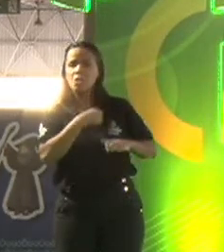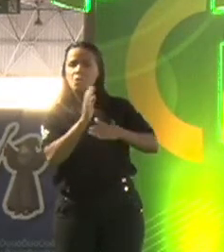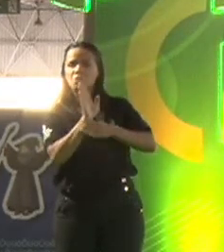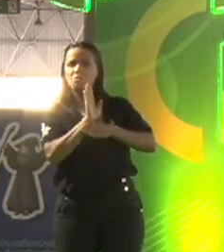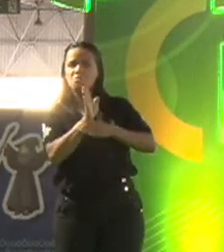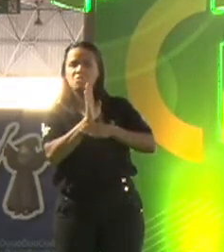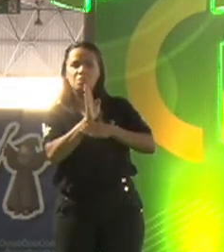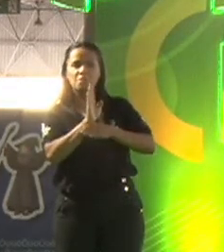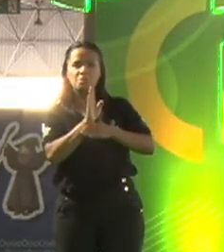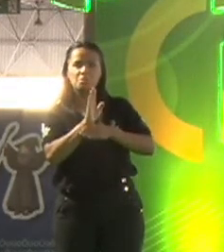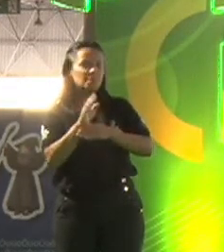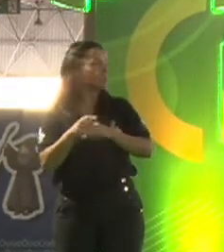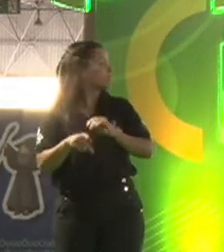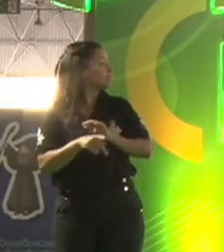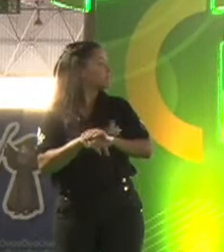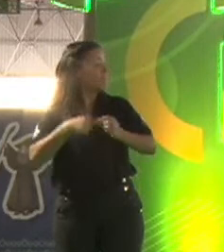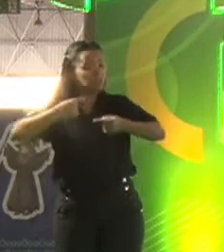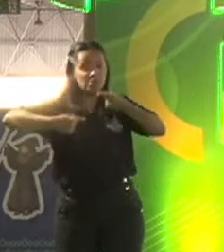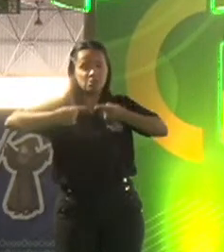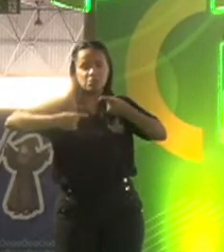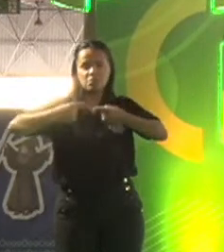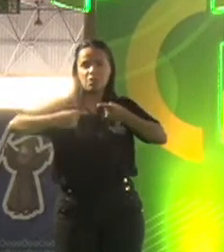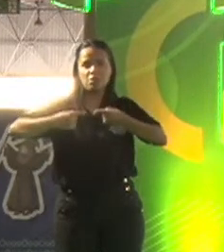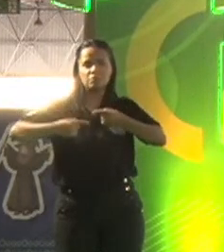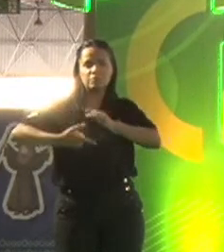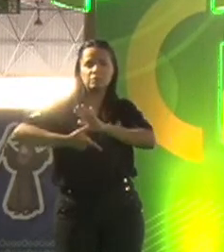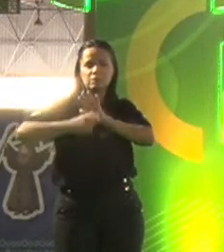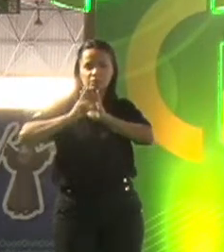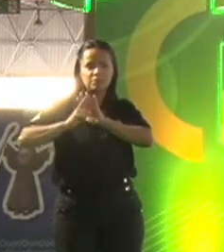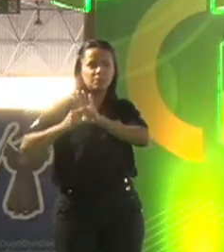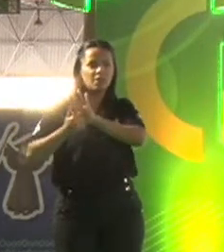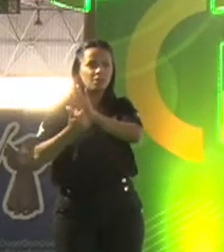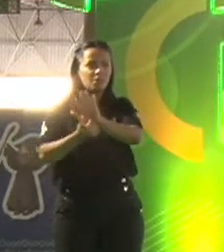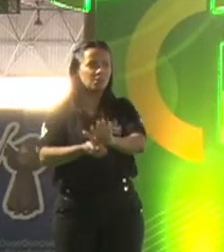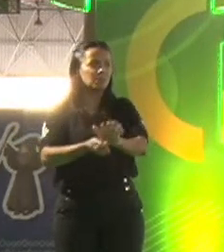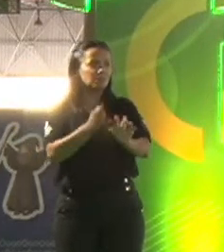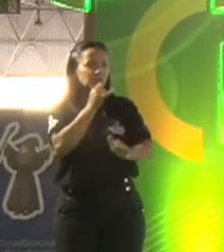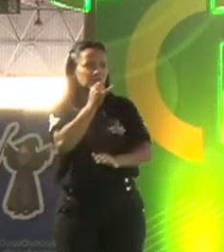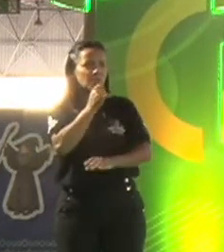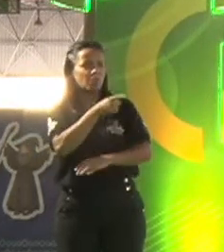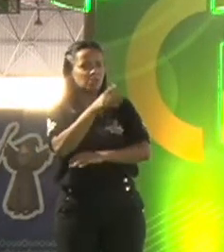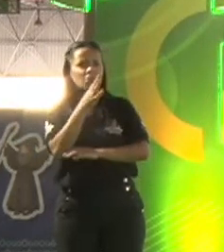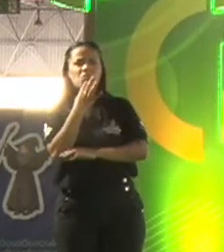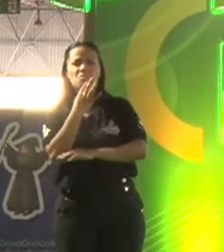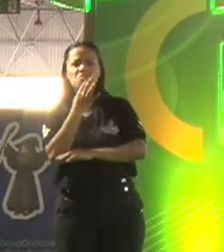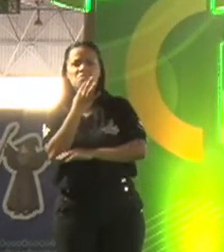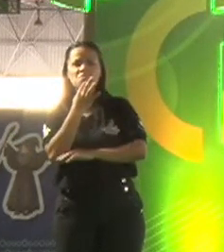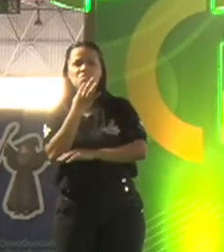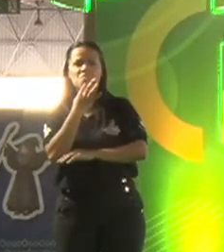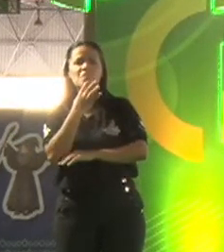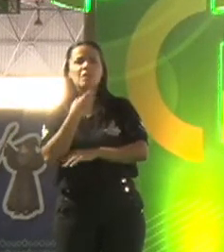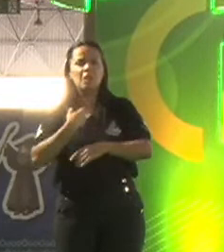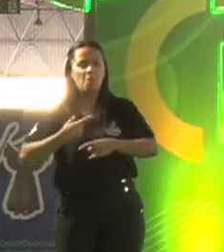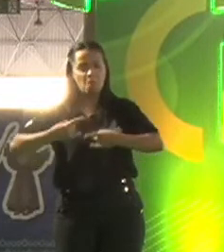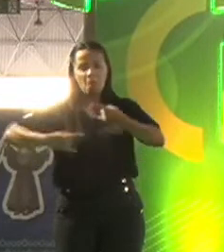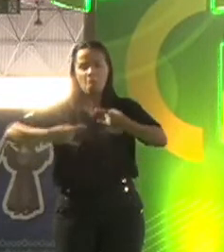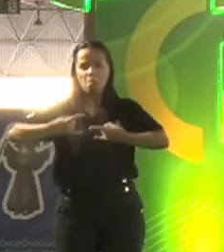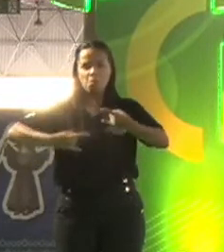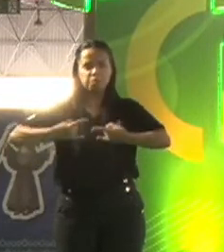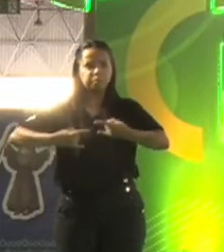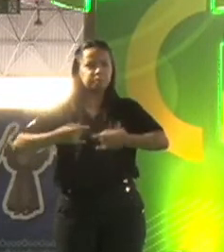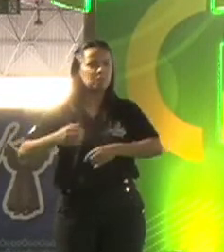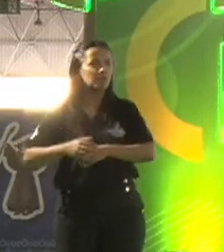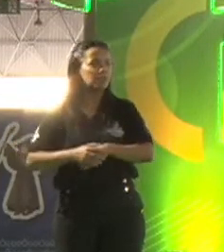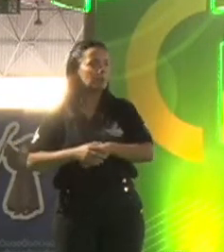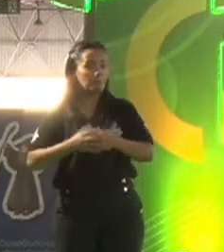a discussão é justamente sobre aquele ponto que eu tinha trazido antes do teste de turing de você saber que é uma máquina e ainda assim